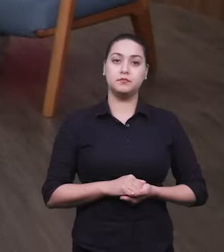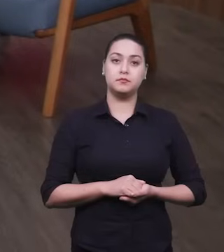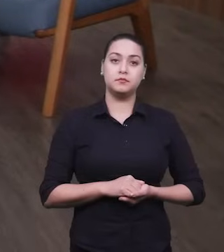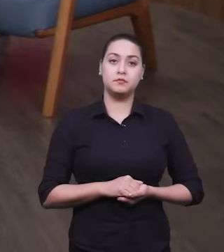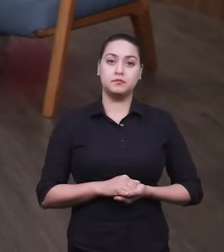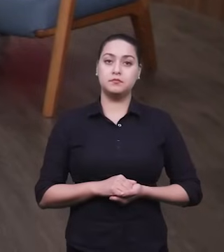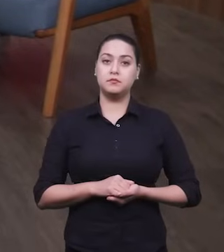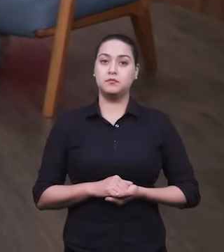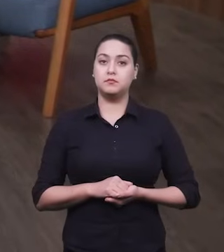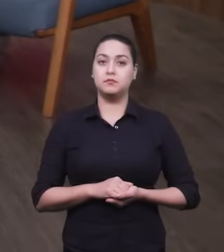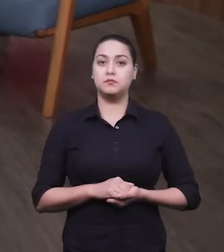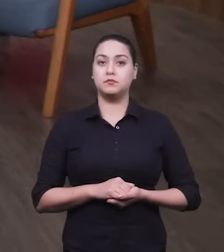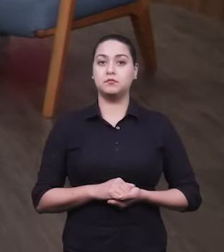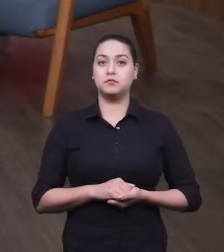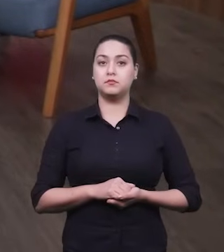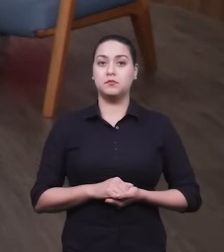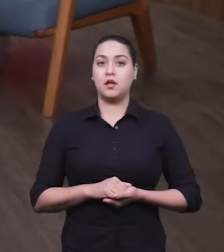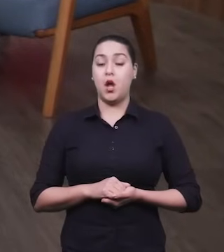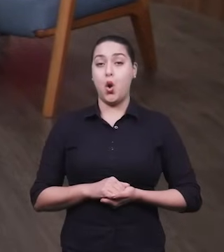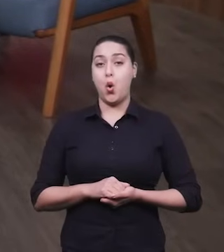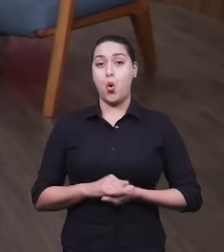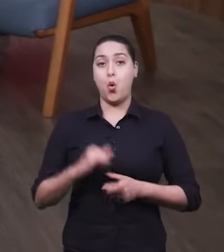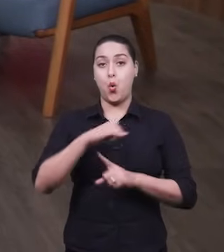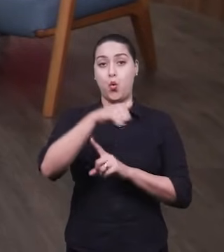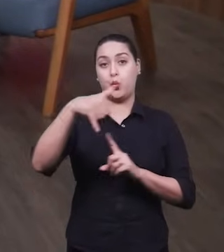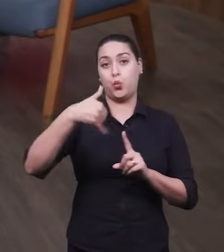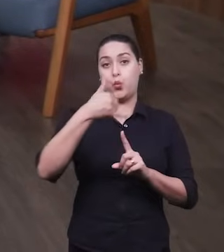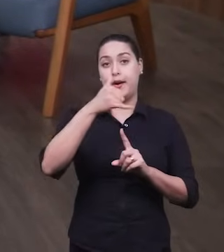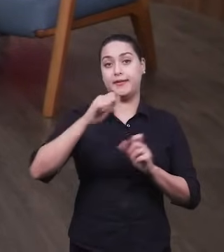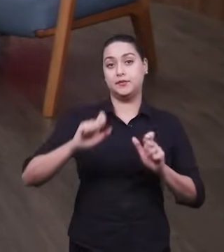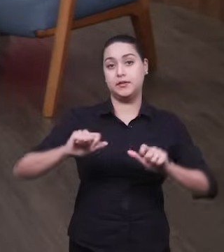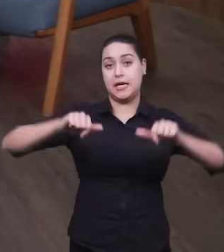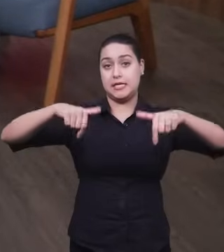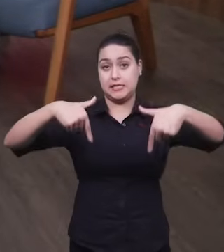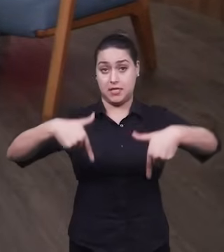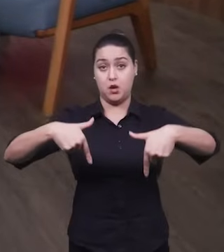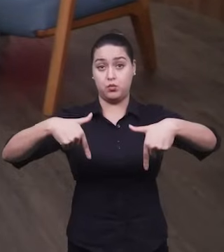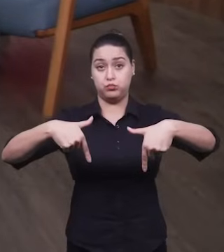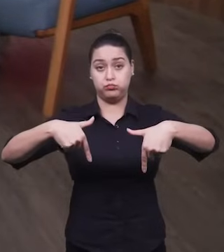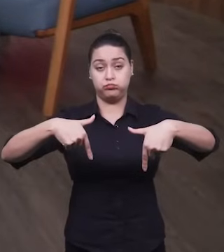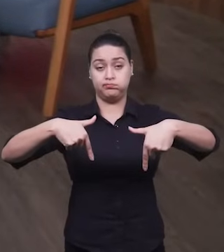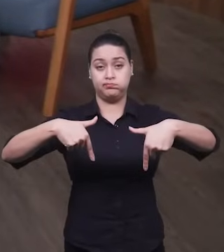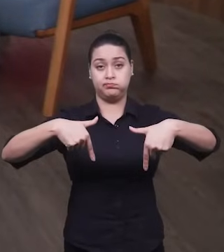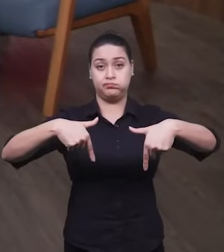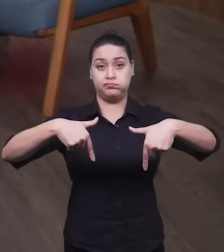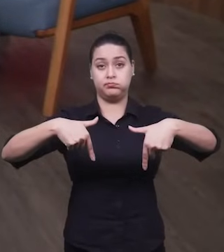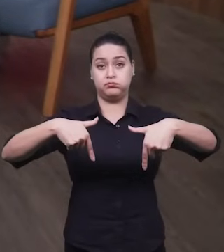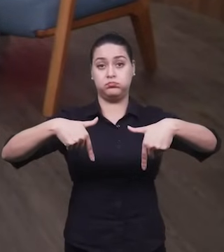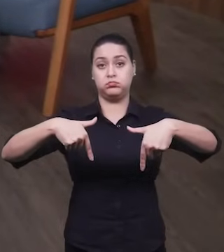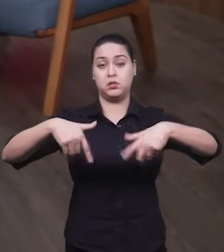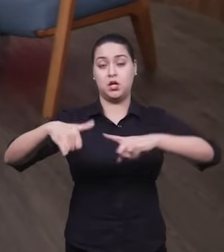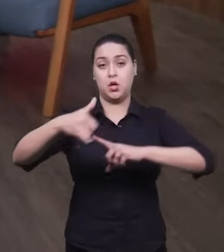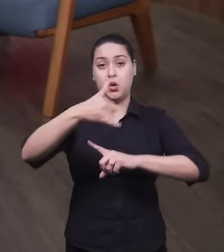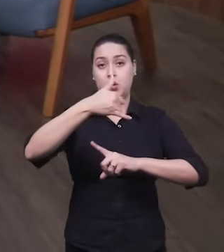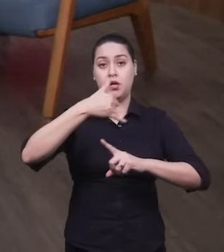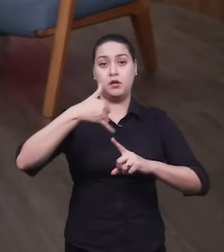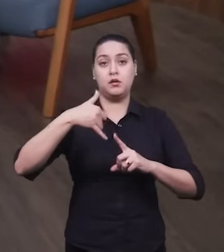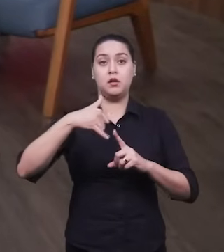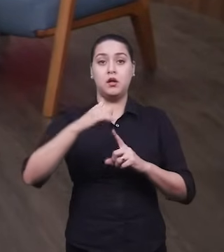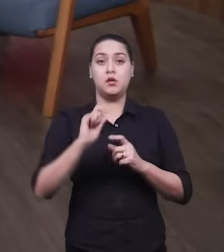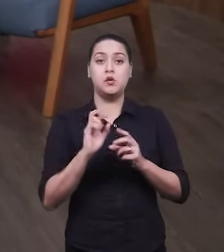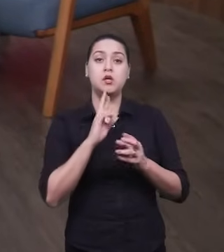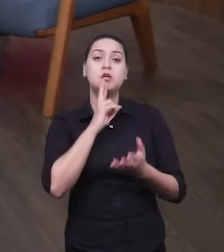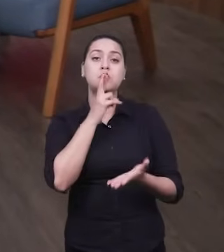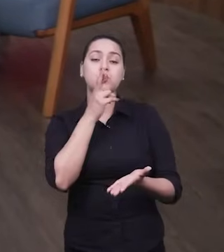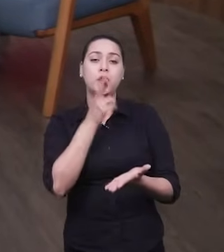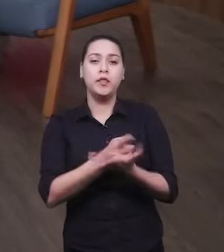é? Então, o unguento fala da ação, ou como é o nosso tema, do efeito daquilo